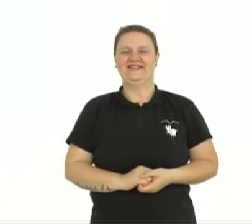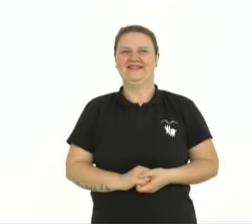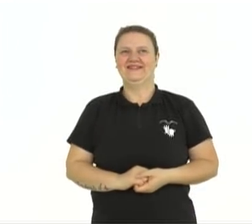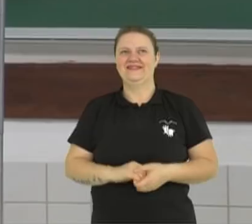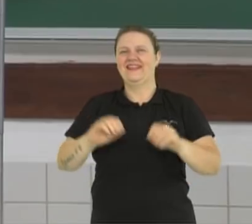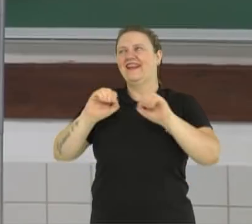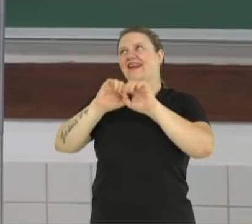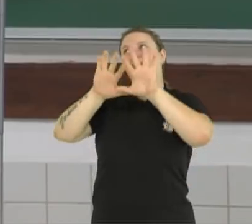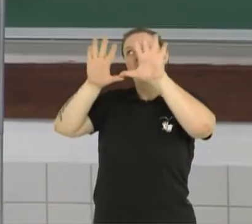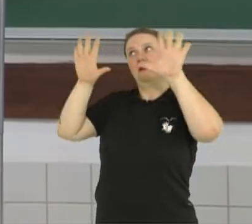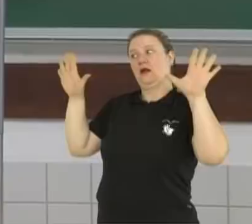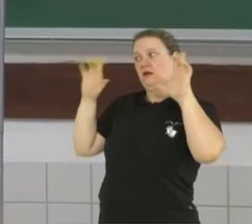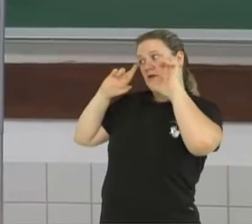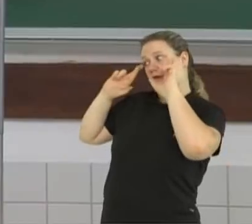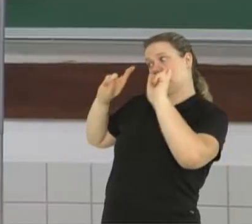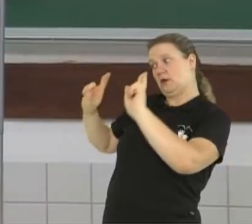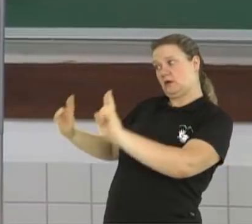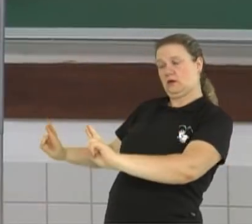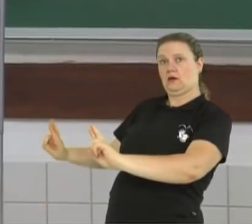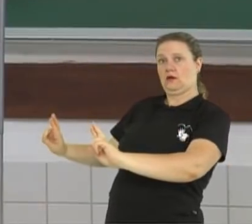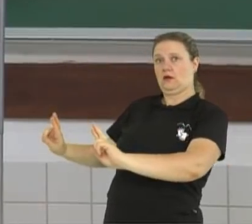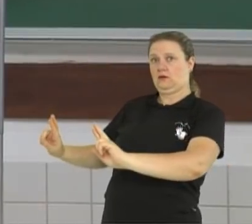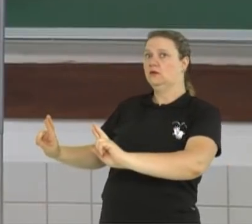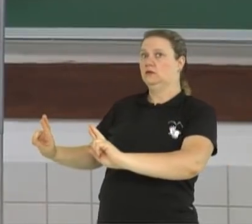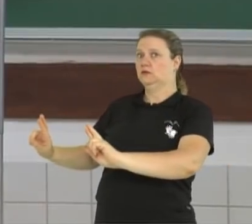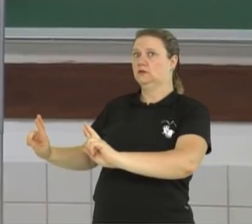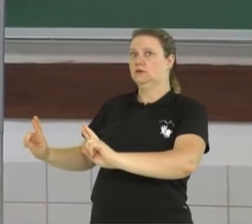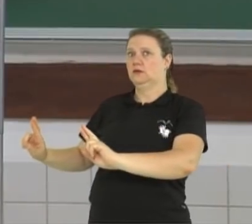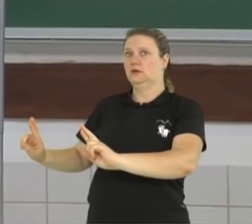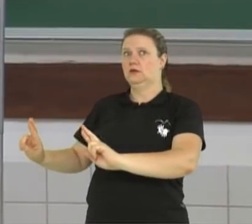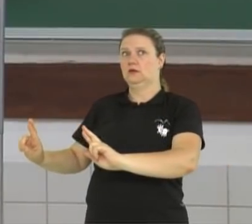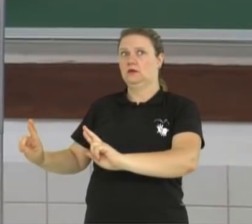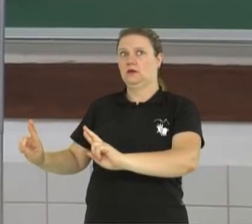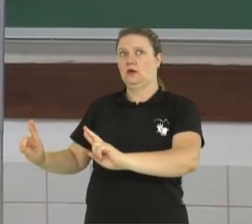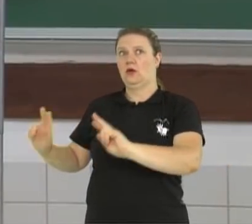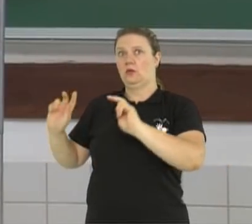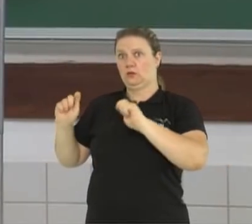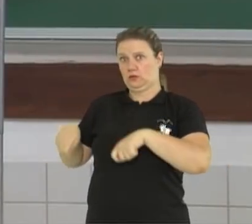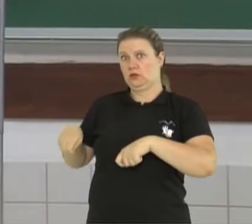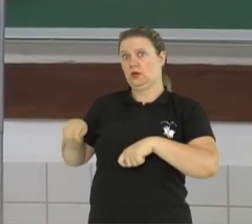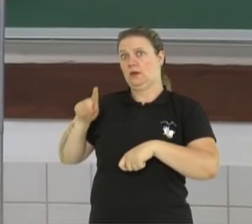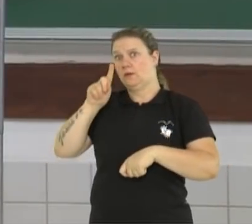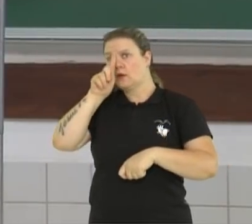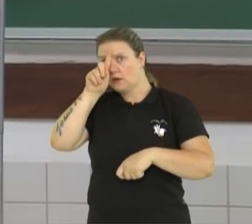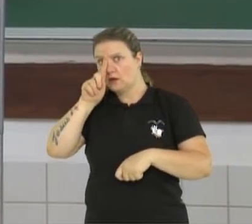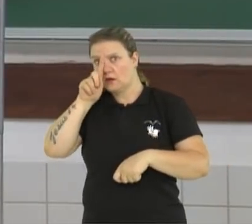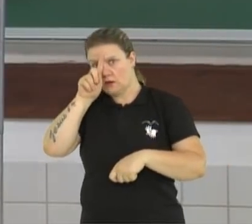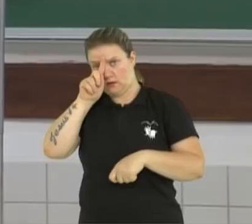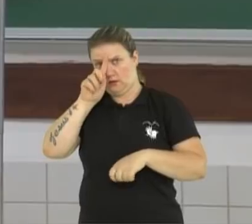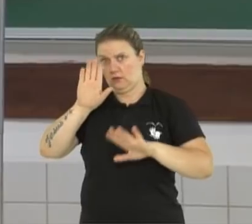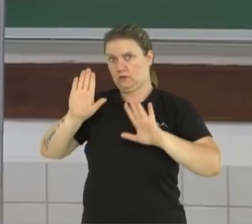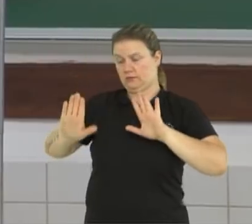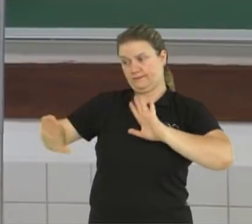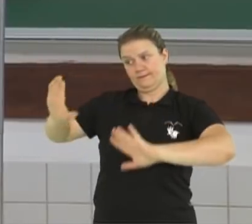Claro que eles estão respeitando o seu habitat, que se não tivesse, eles também atacariam como, né, a lei da natureza.